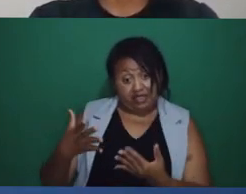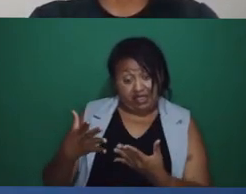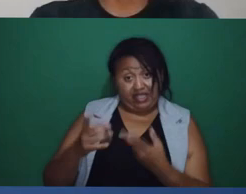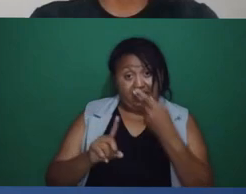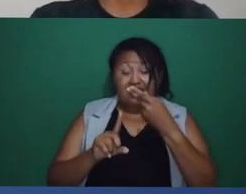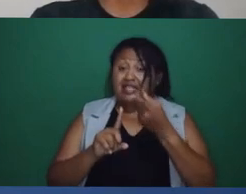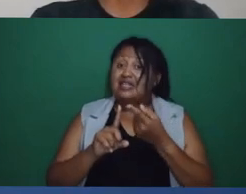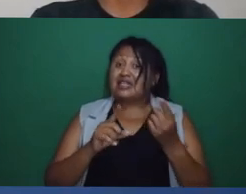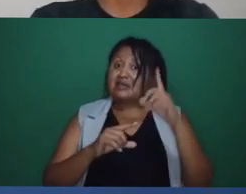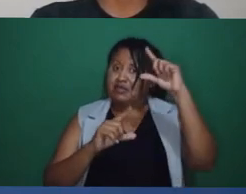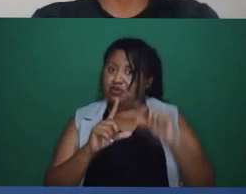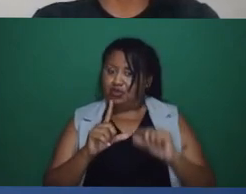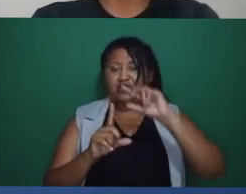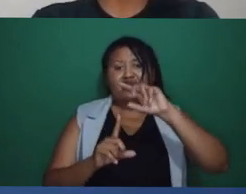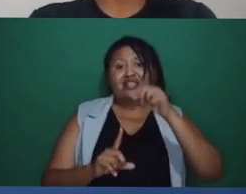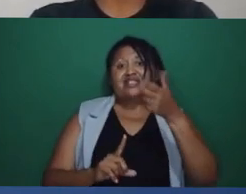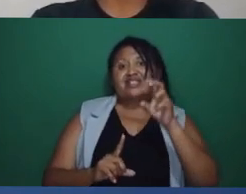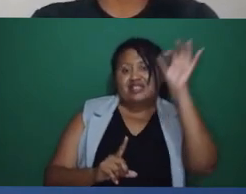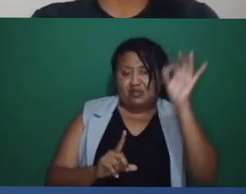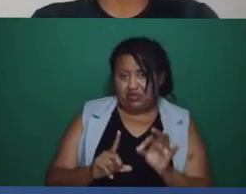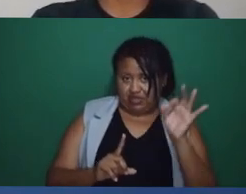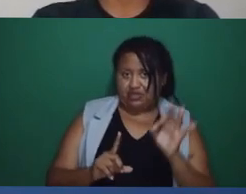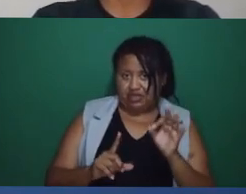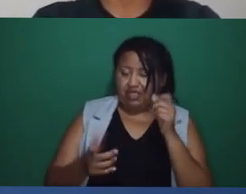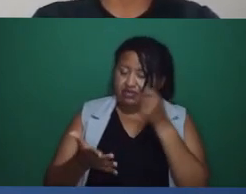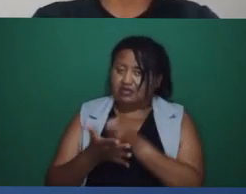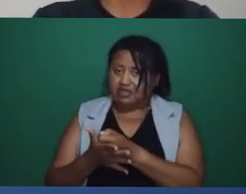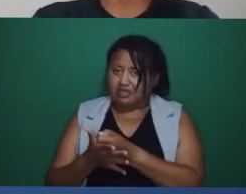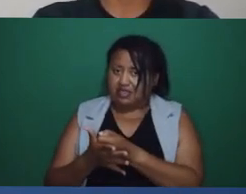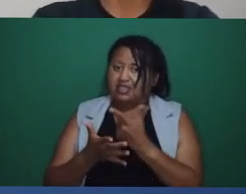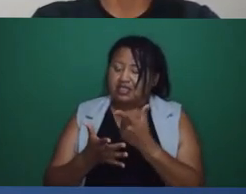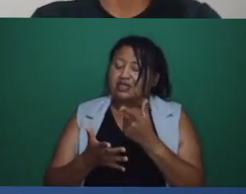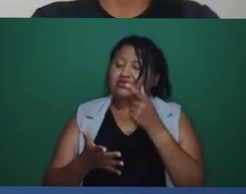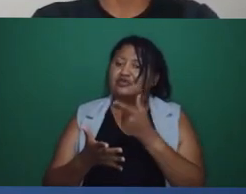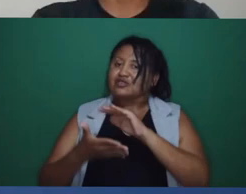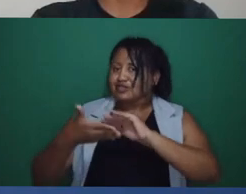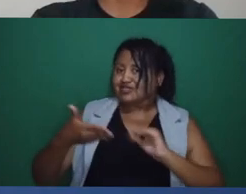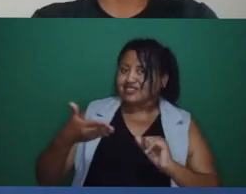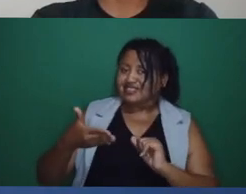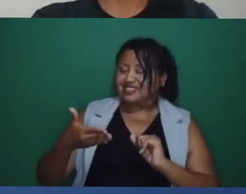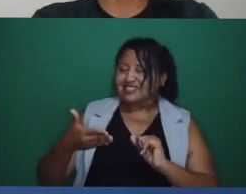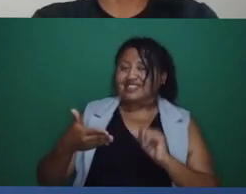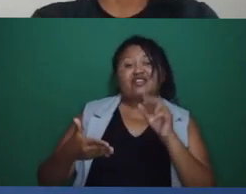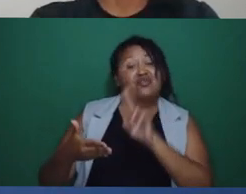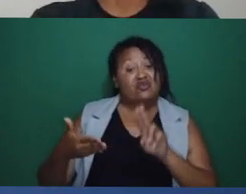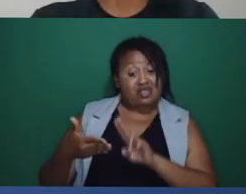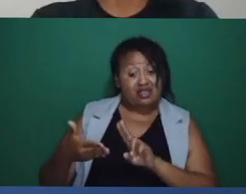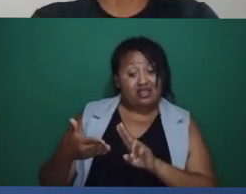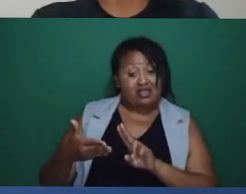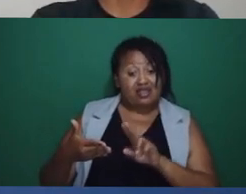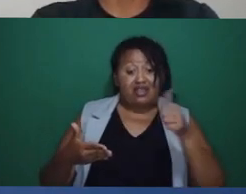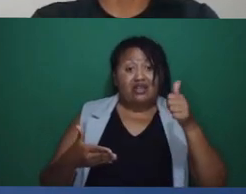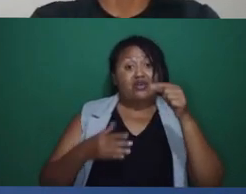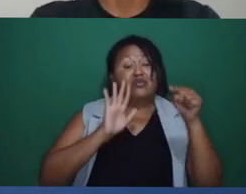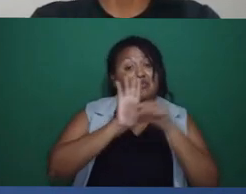o preço em 15%, se foi diminuído o preço em 15% é um desconto Então se é desconto eu vou usar o